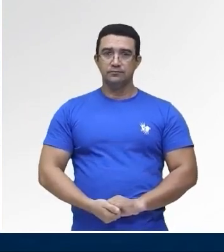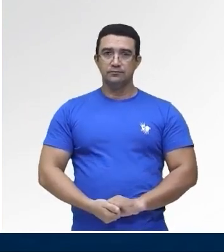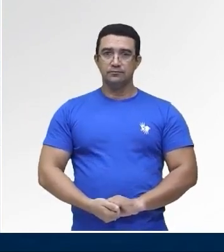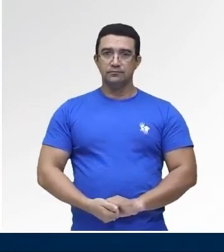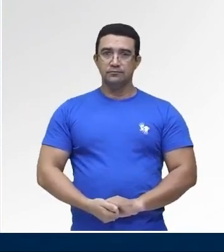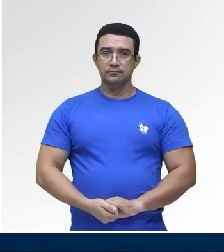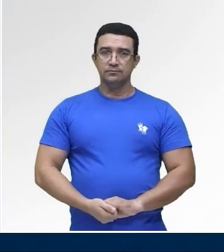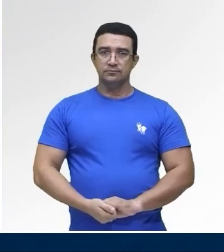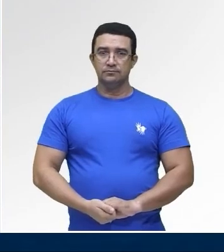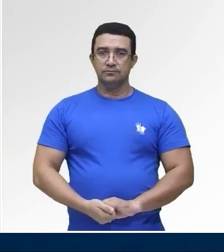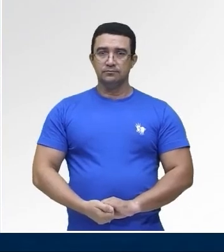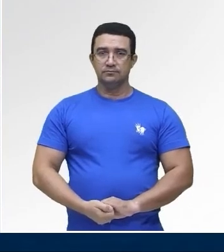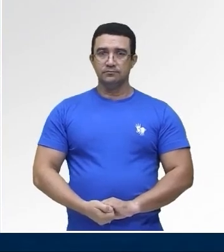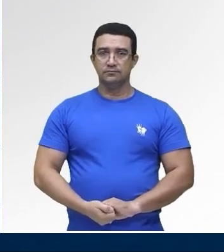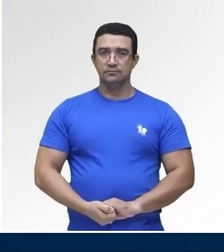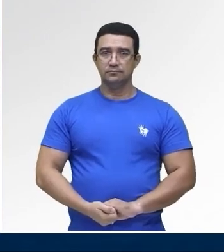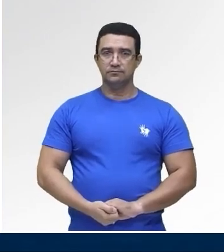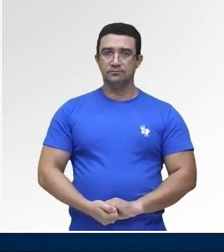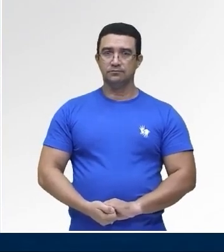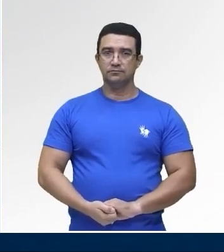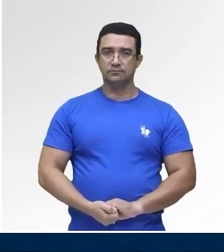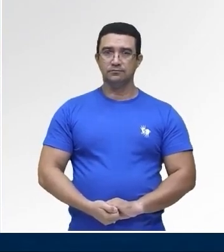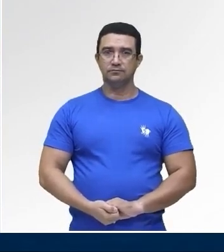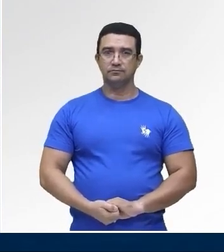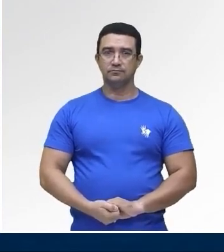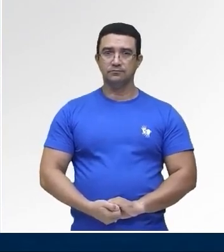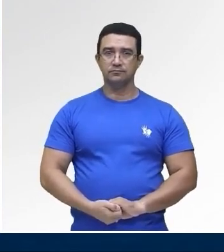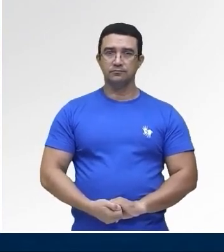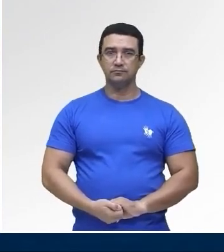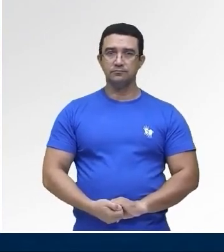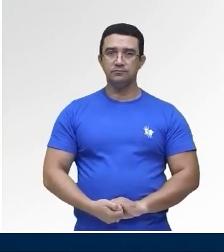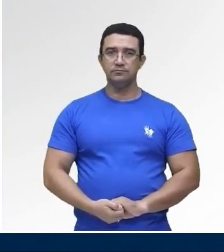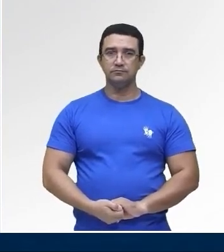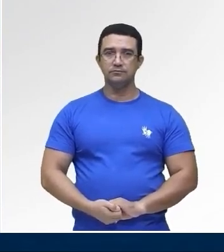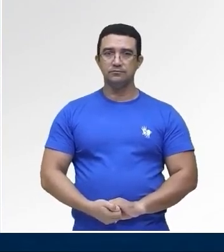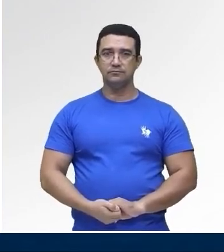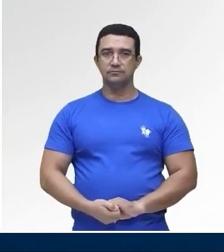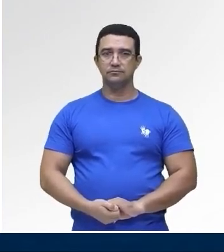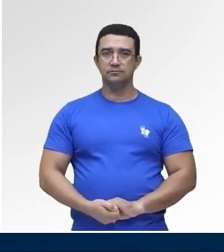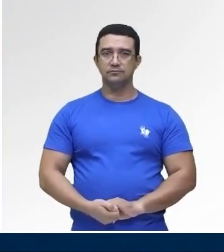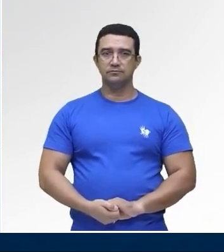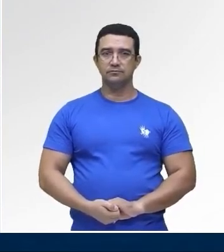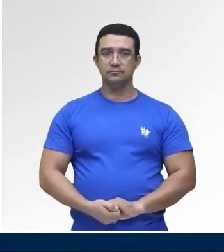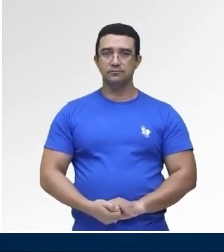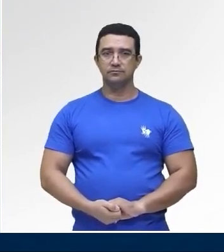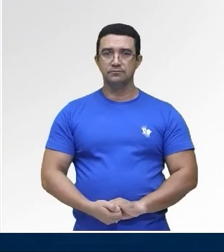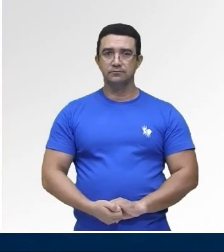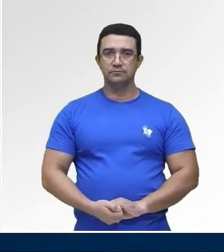Quarteto, por quê? Porque tem 4 versos, tá certo?